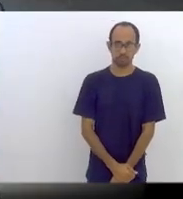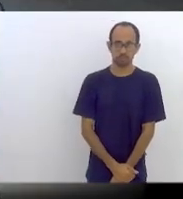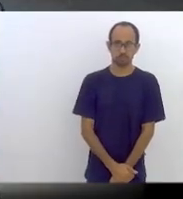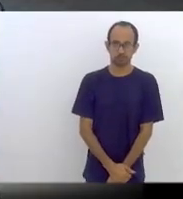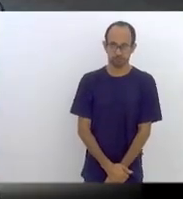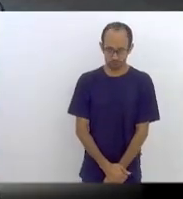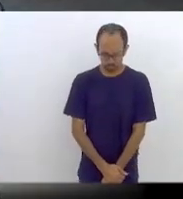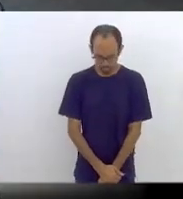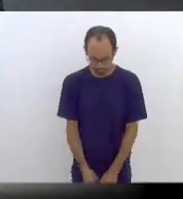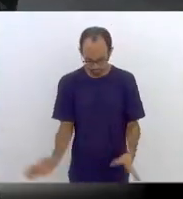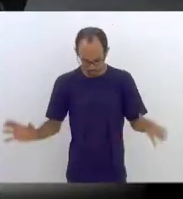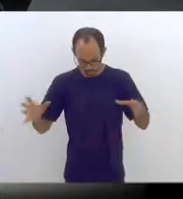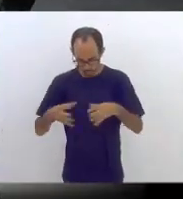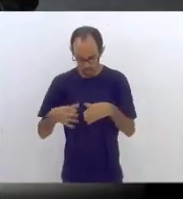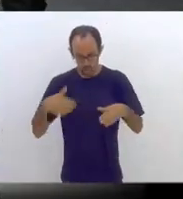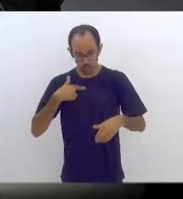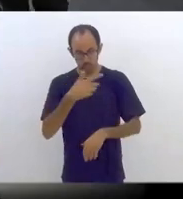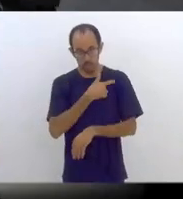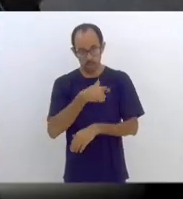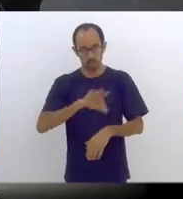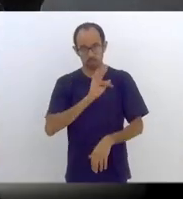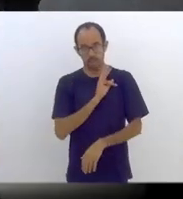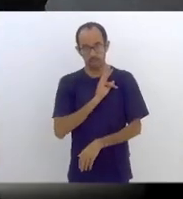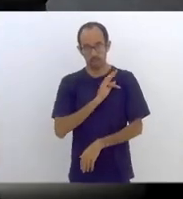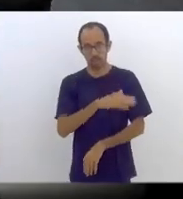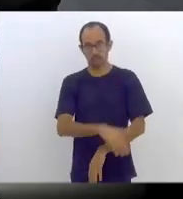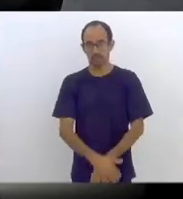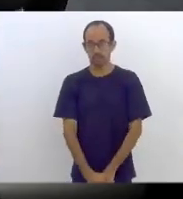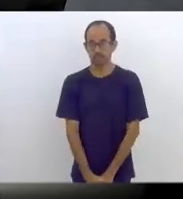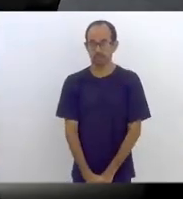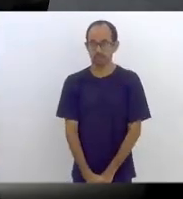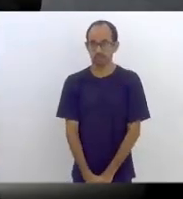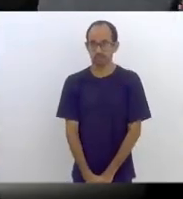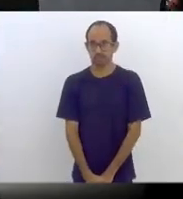a comissão de saúde deputada Marta Rocha